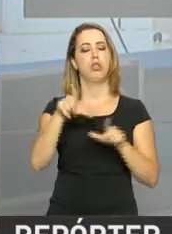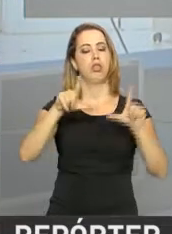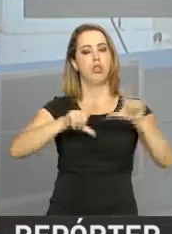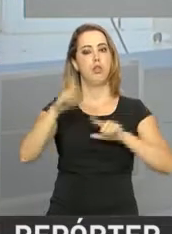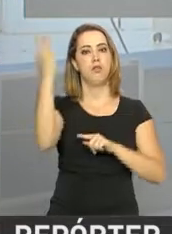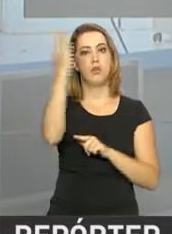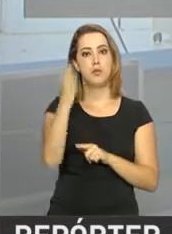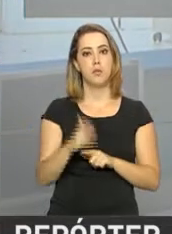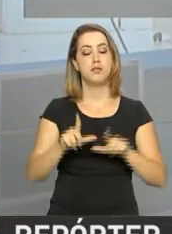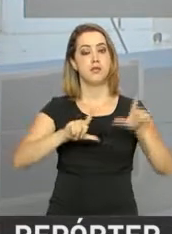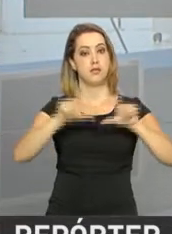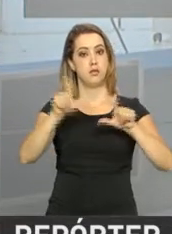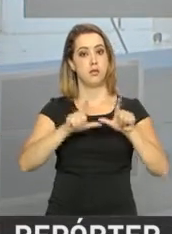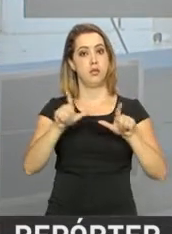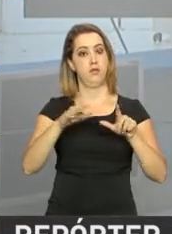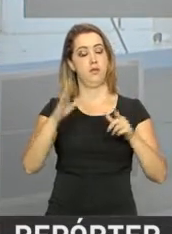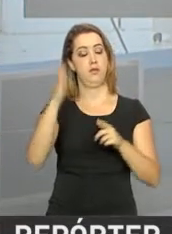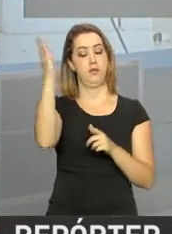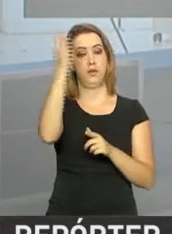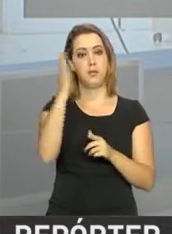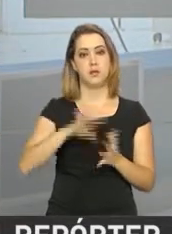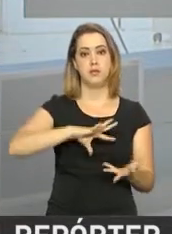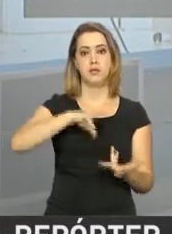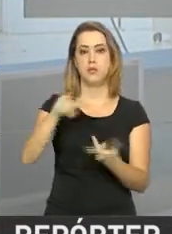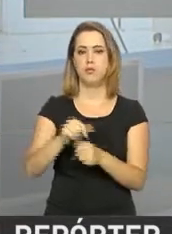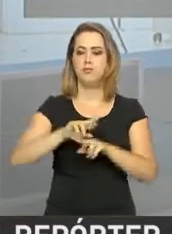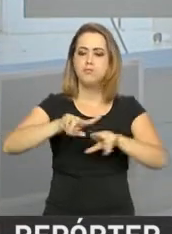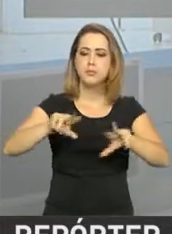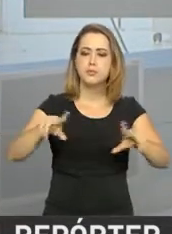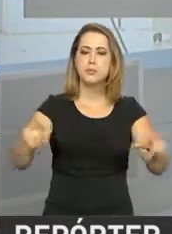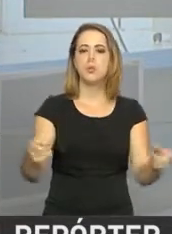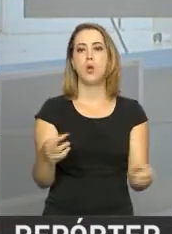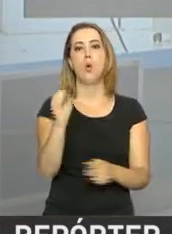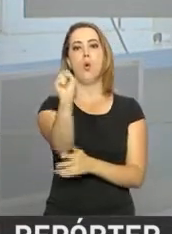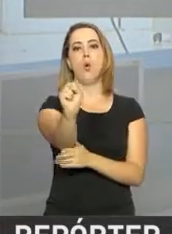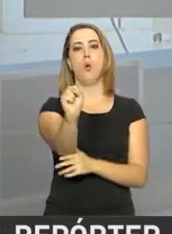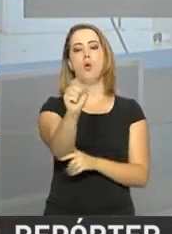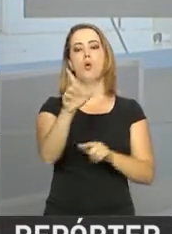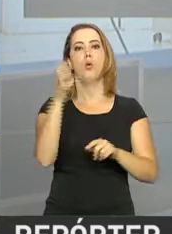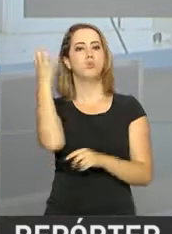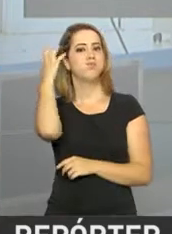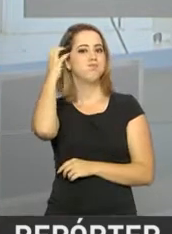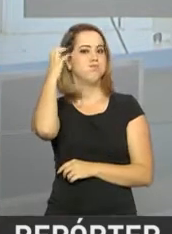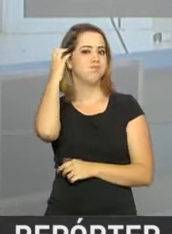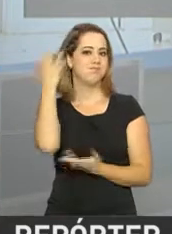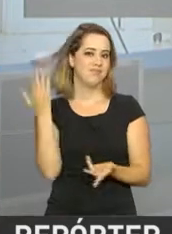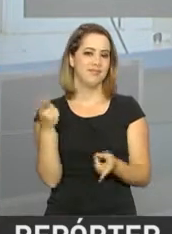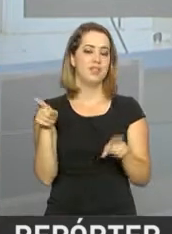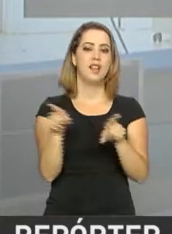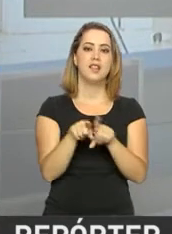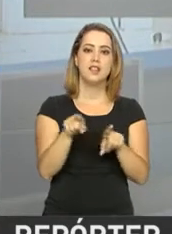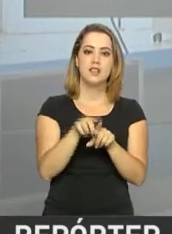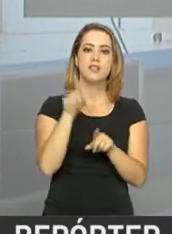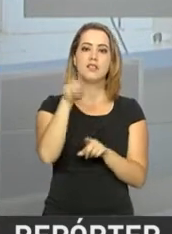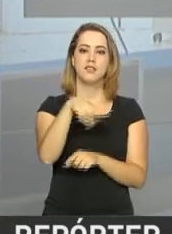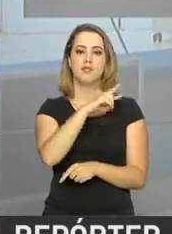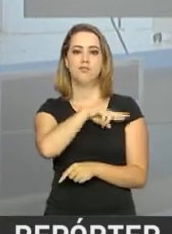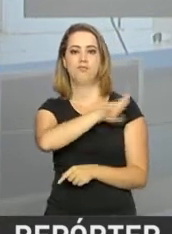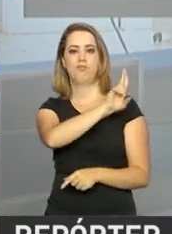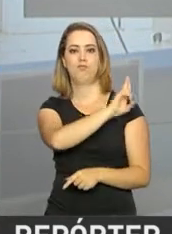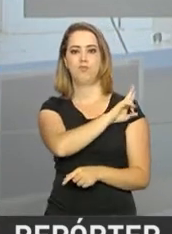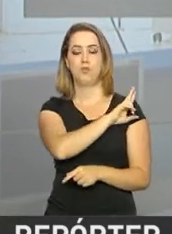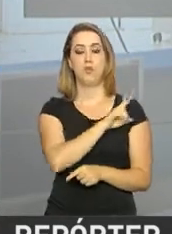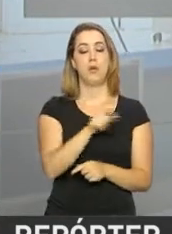internacional agência brasil radioagência nacional e mais oito emissoras de rádio abc também responsável pelos